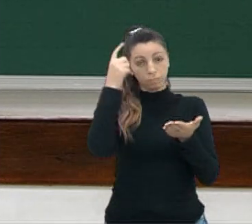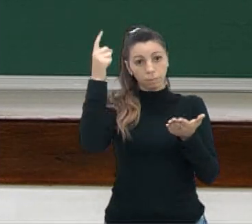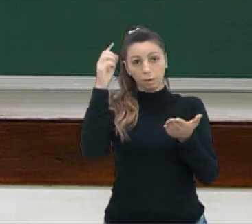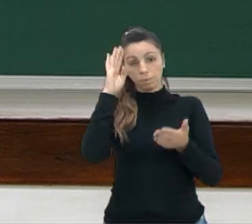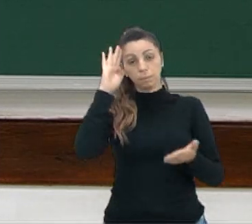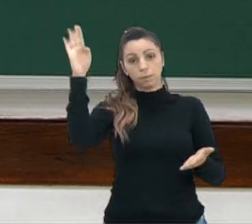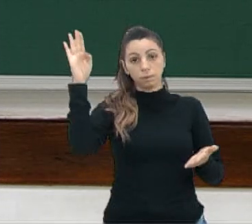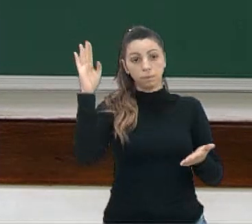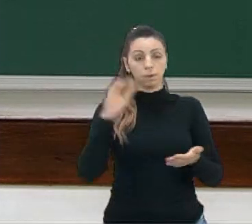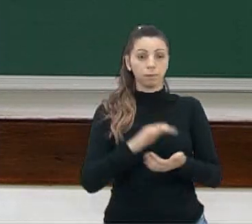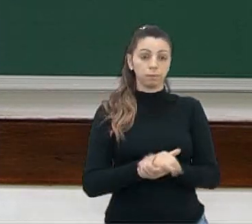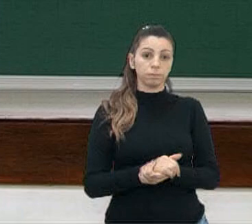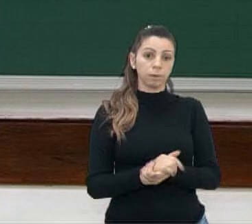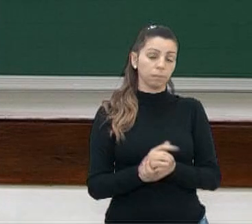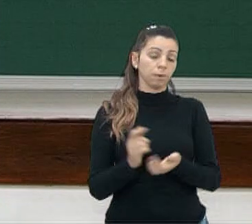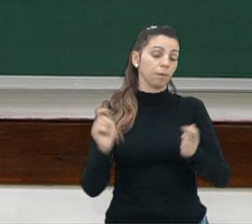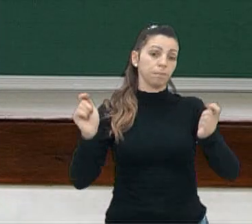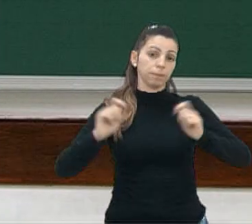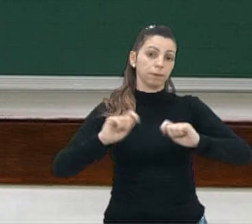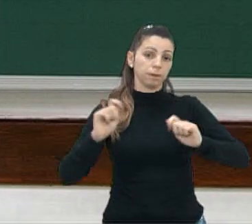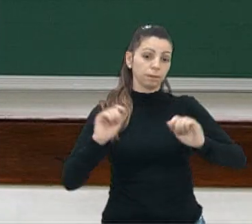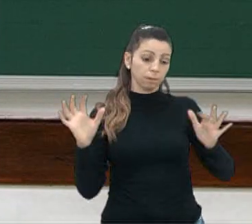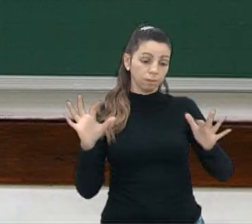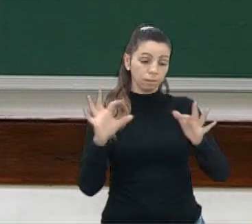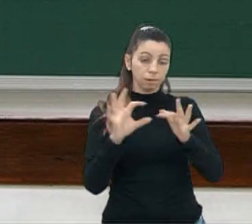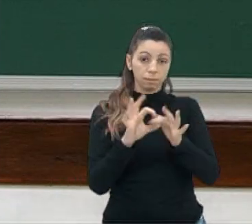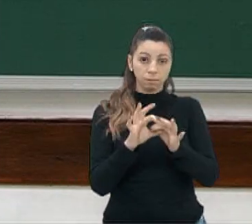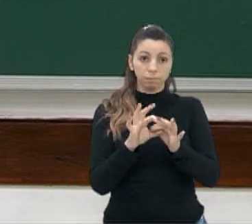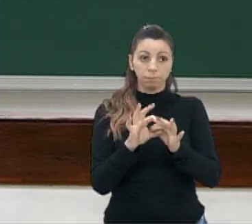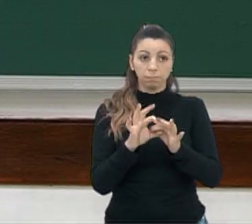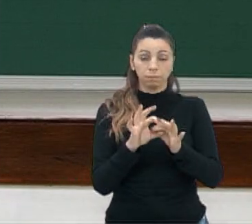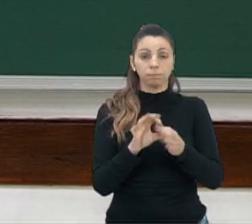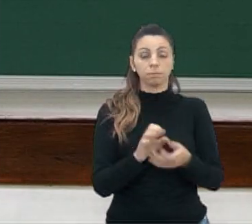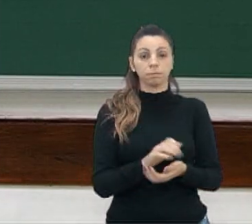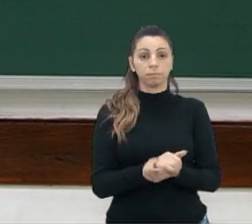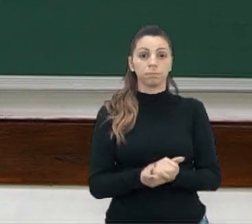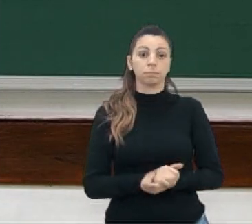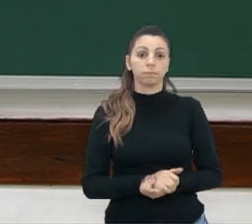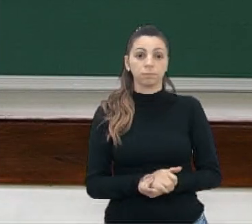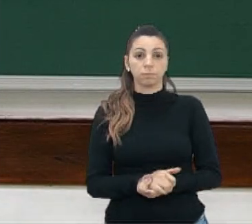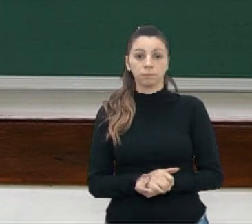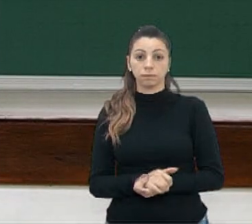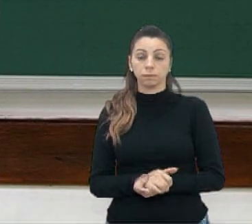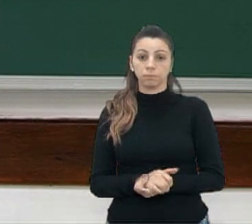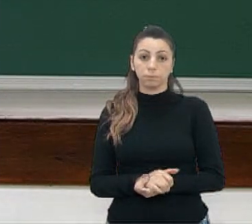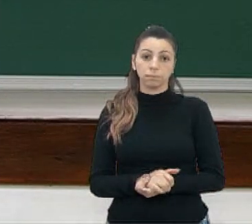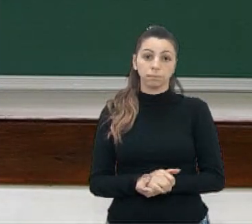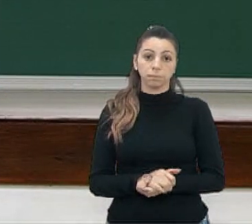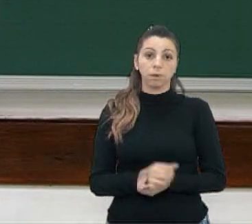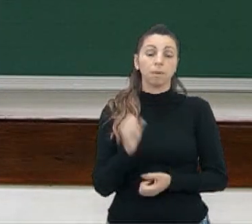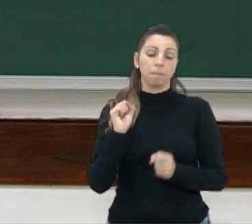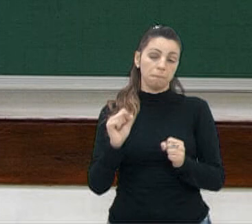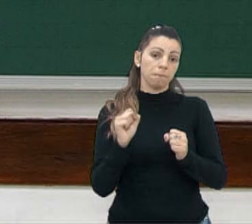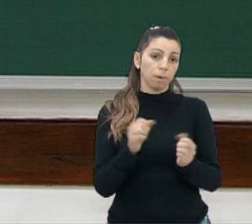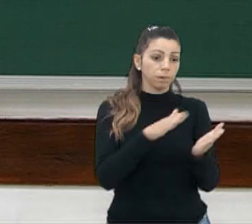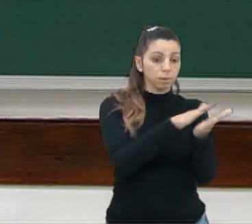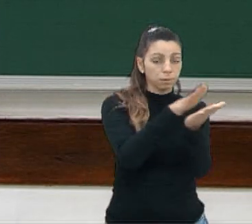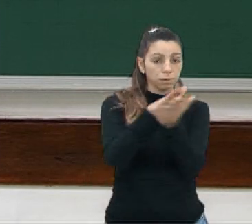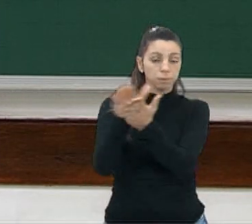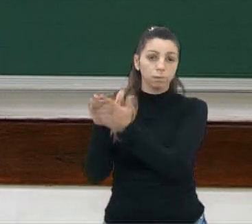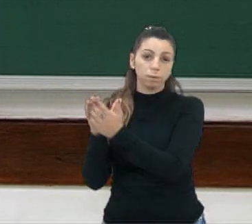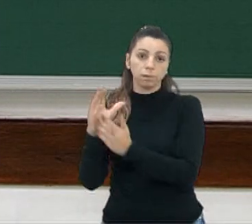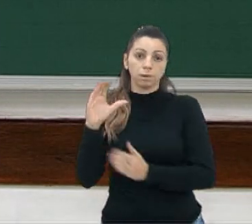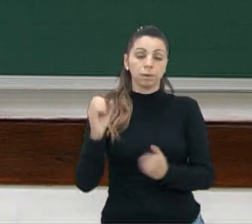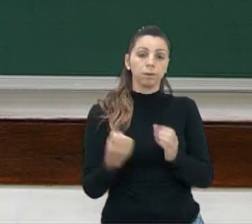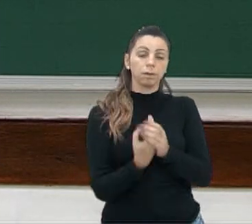basicamente, da charge. Não que ela precise estar sempre ligada, né? Um artista pode simplesmente fazer a charge e publicar no seu